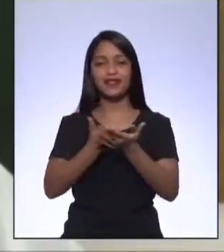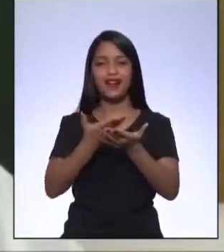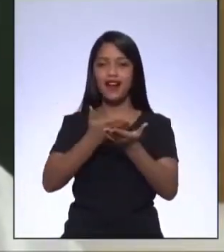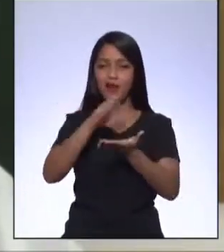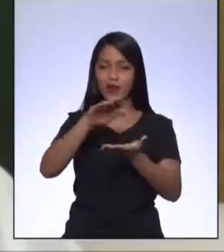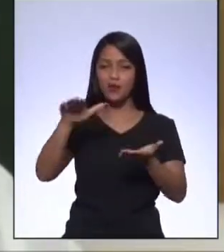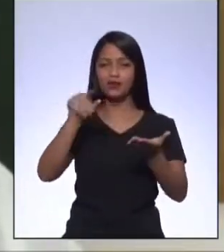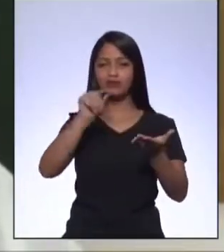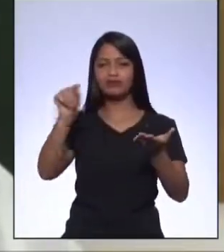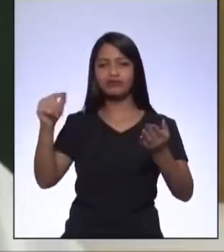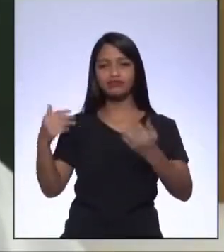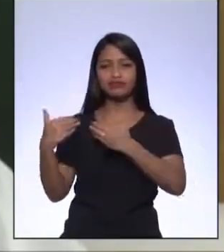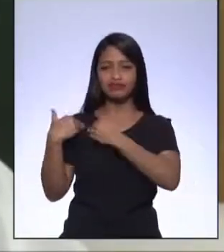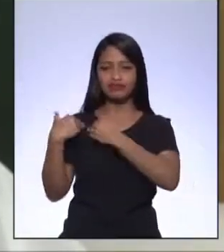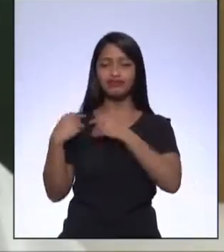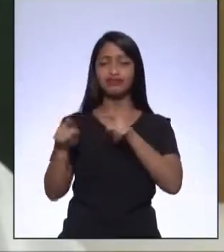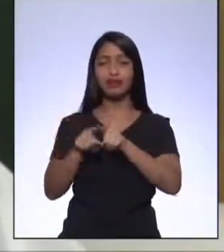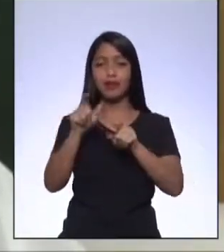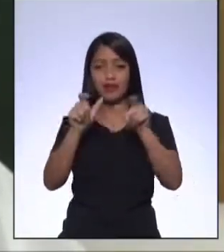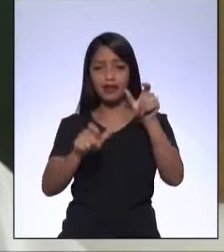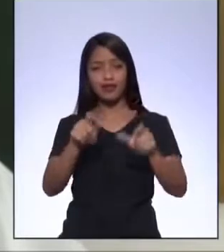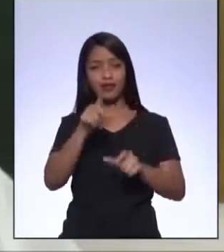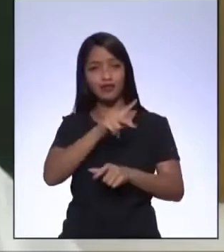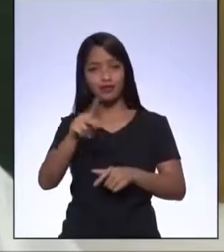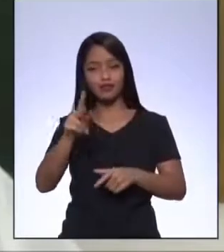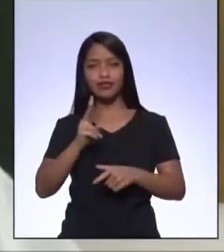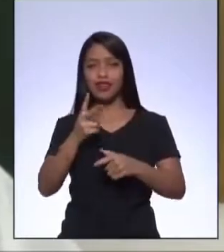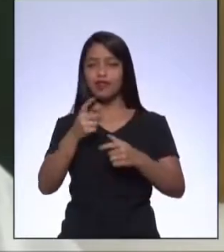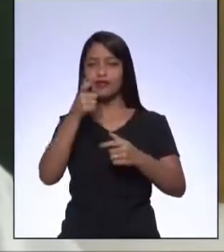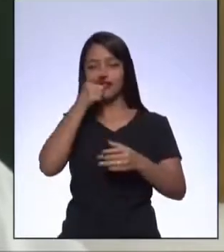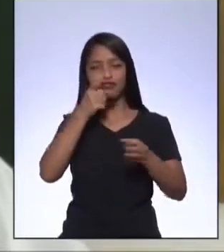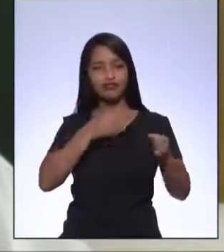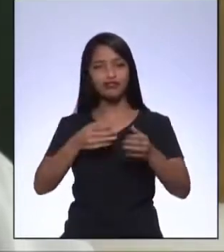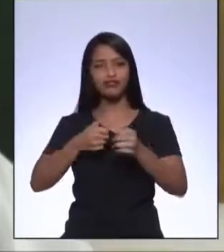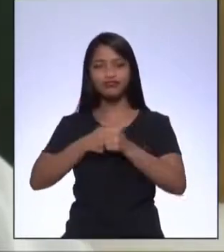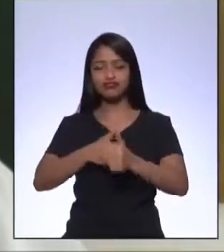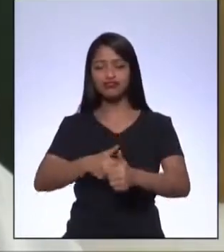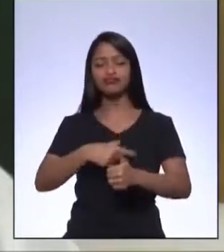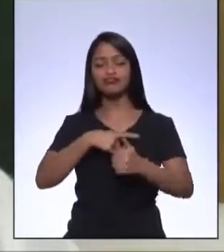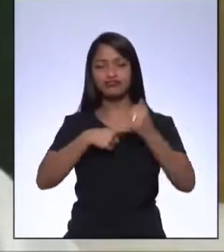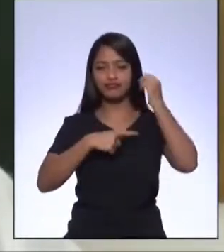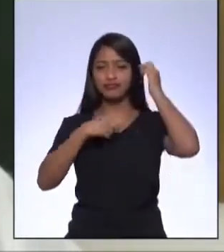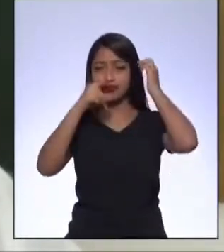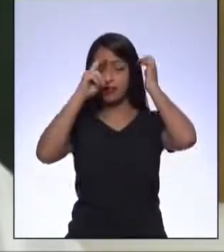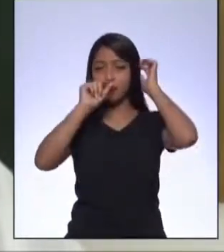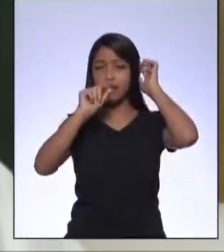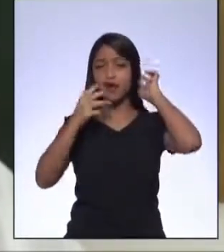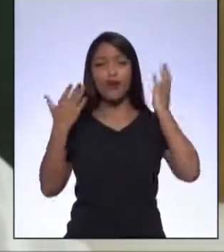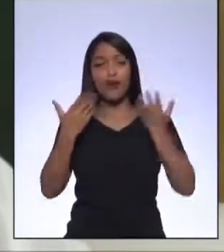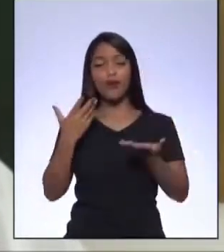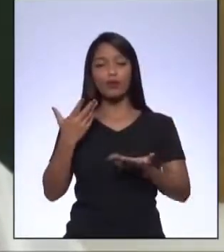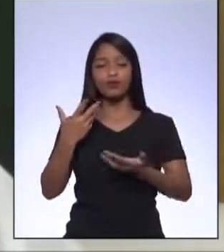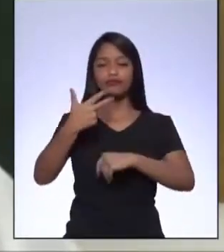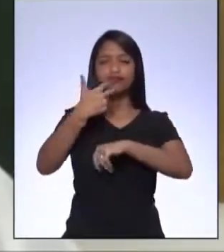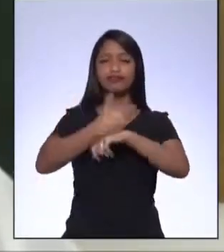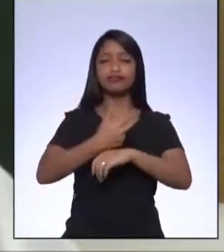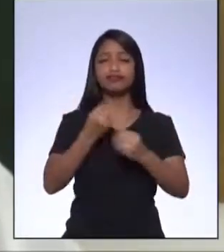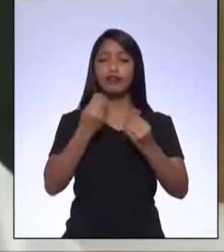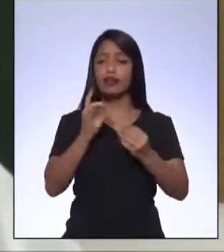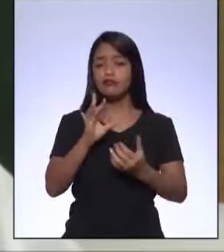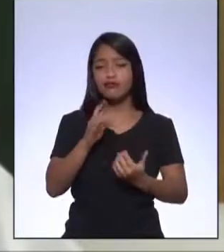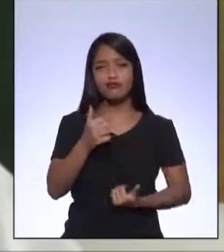também aos nossos queridos colegas professores que sempre nos acompanham. Né? Lembrando que a gente aqui está aqui para dar um apoio, tá?